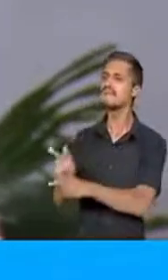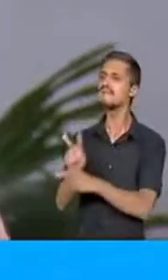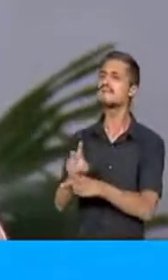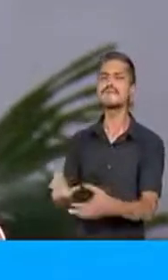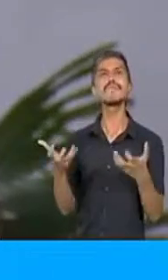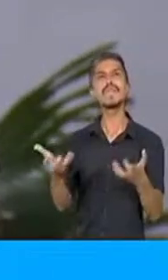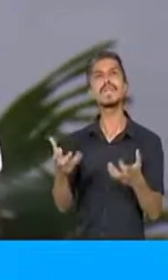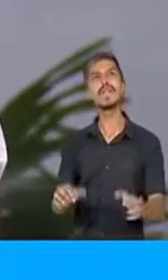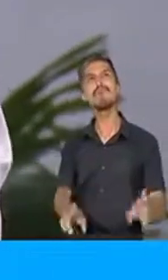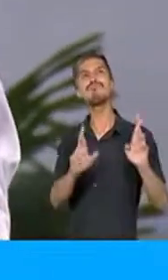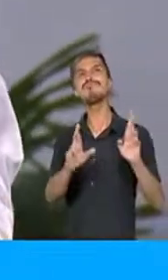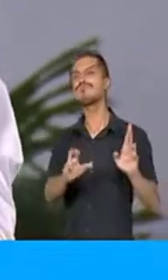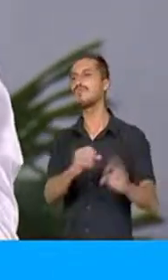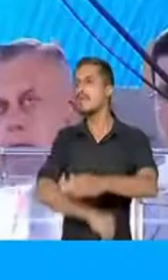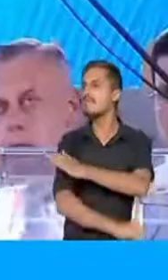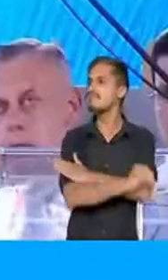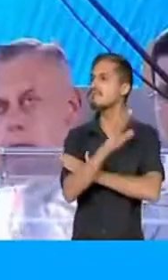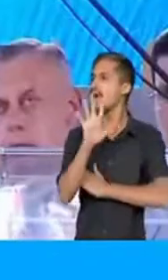espera pela aurora.